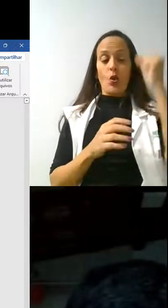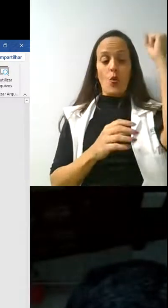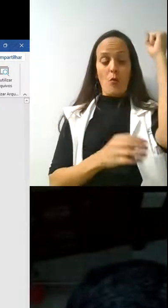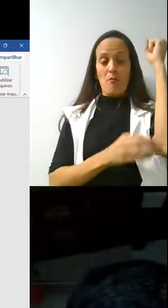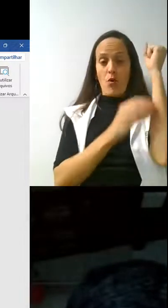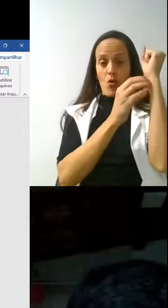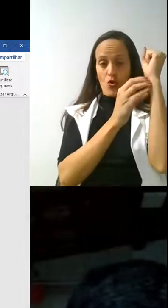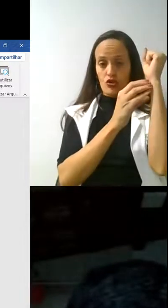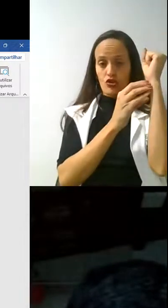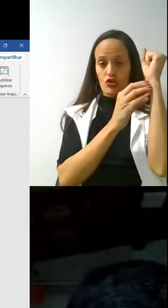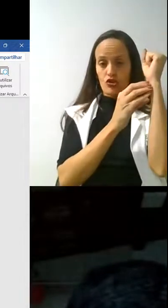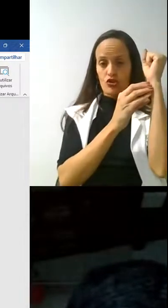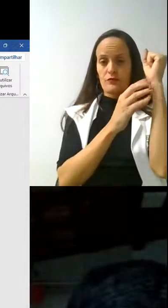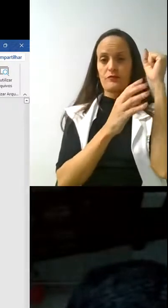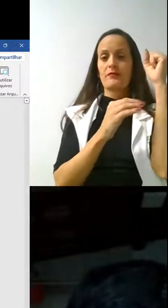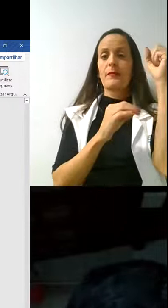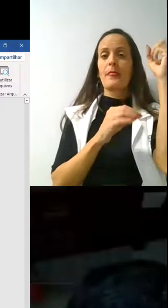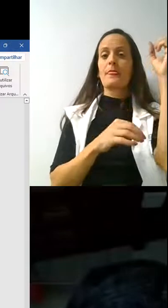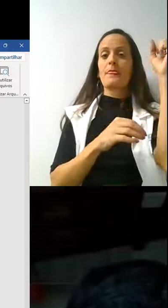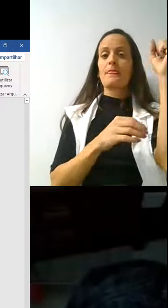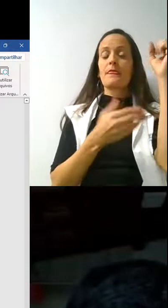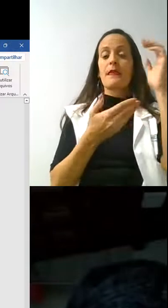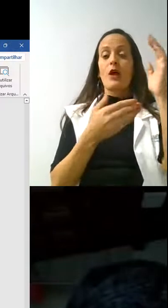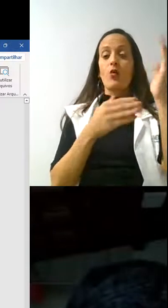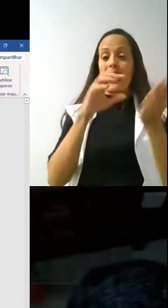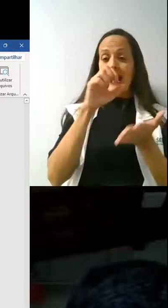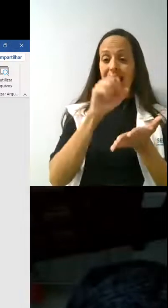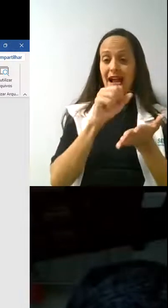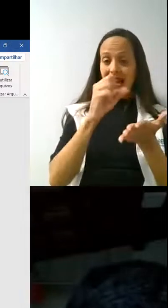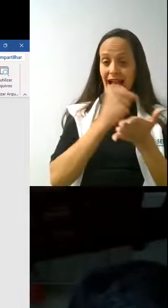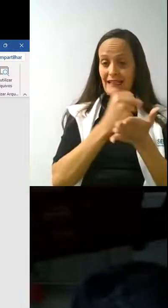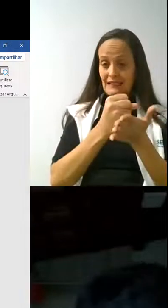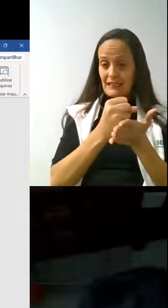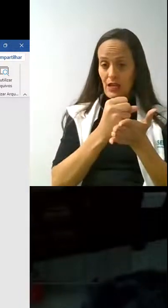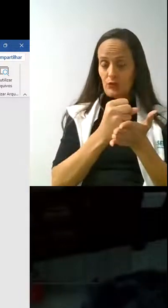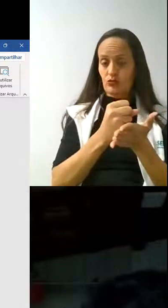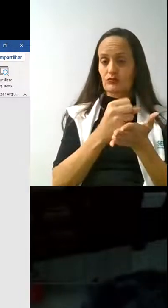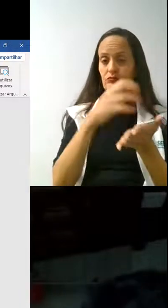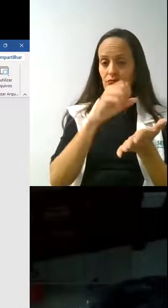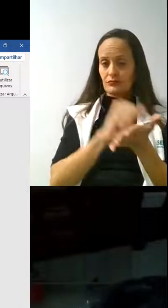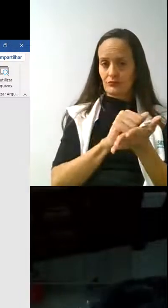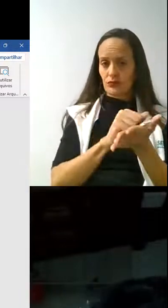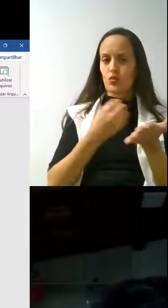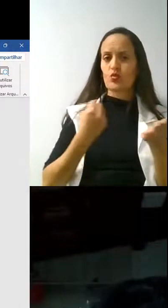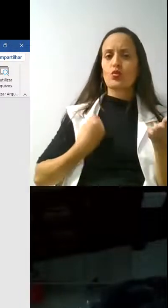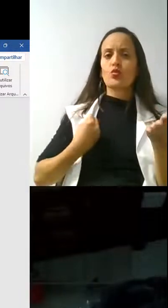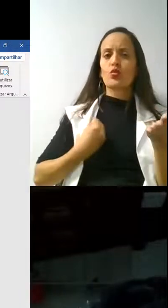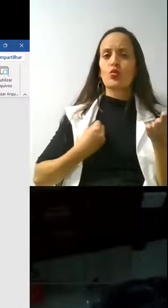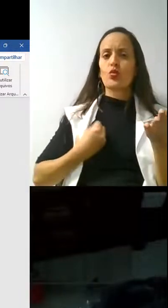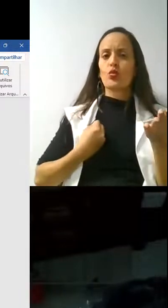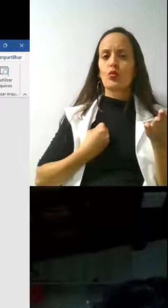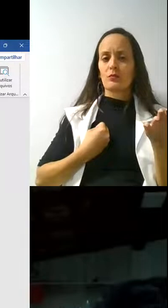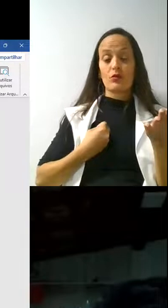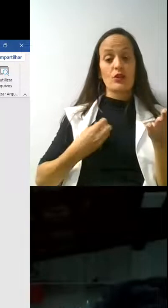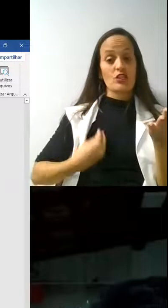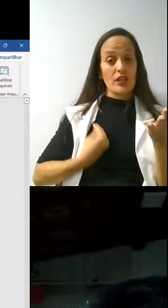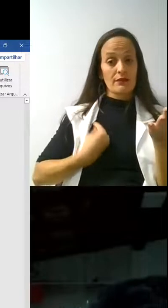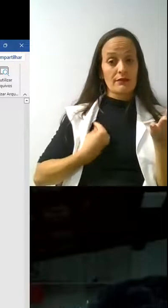aqui não é transformador, né? O poste cadastrado, qual que é o poste cadastrado? Vou colocar aqui só o número dele. Cadastrado é o que já